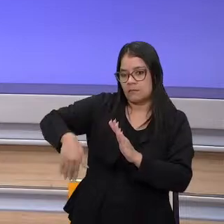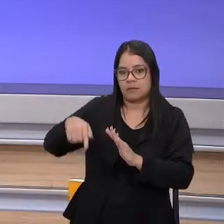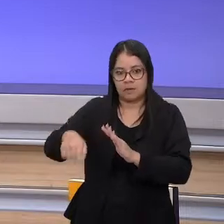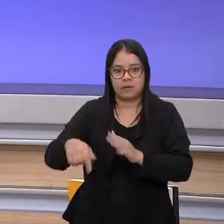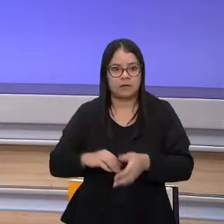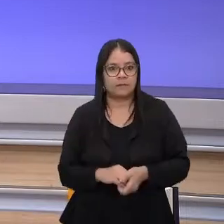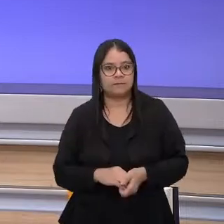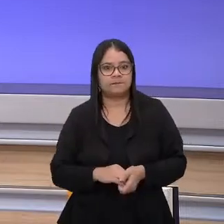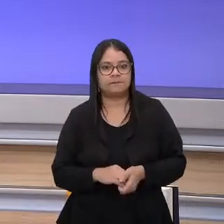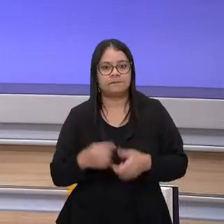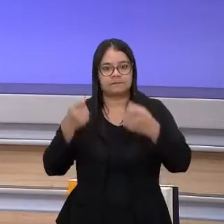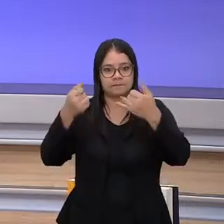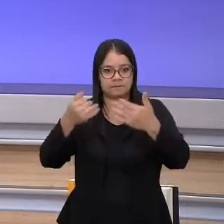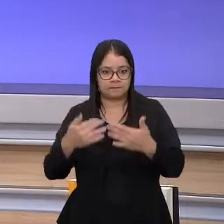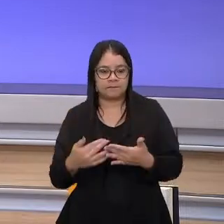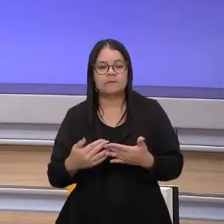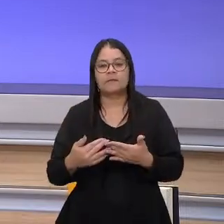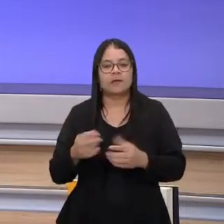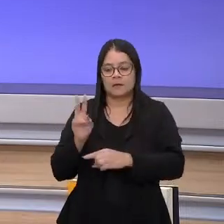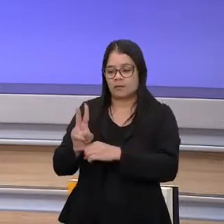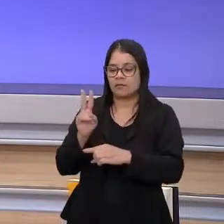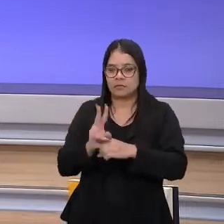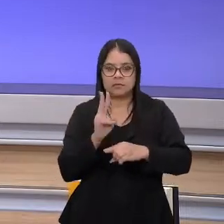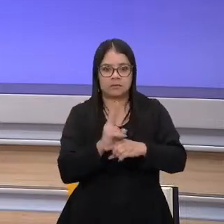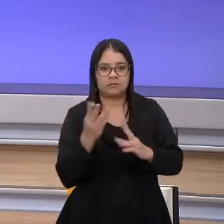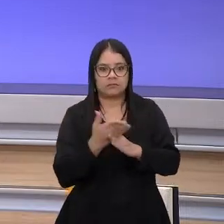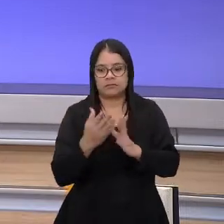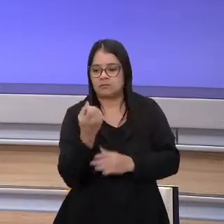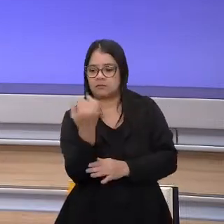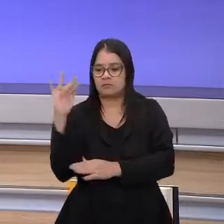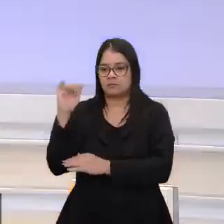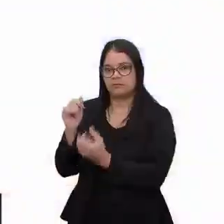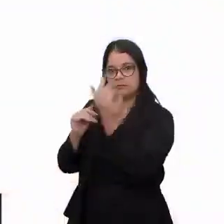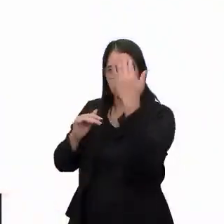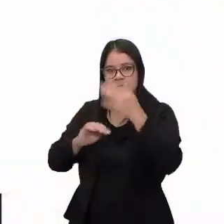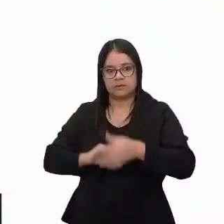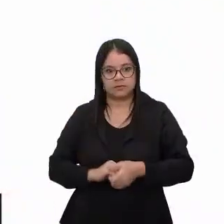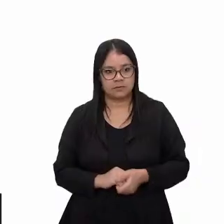mitigando, né, e preservando o meio ambiente aí.